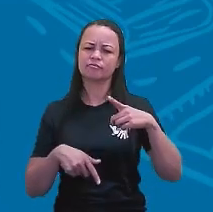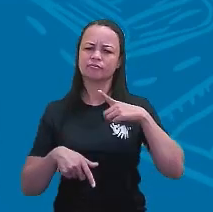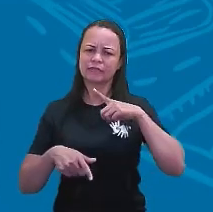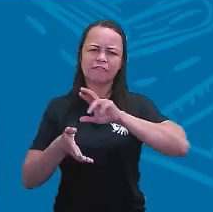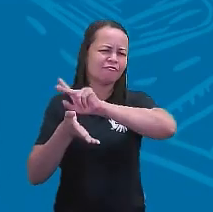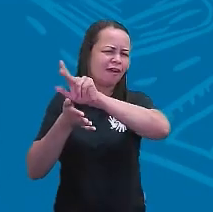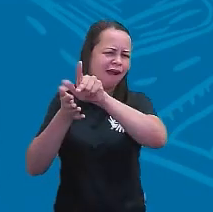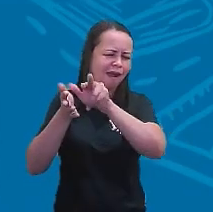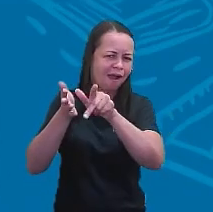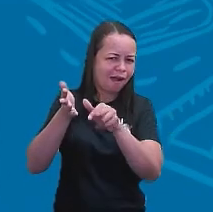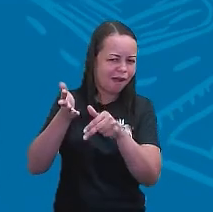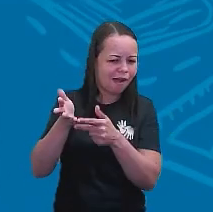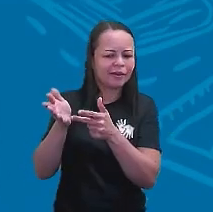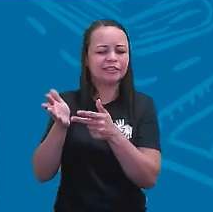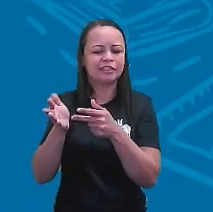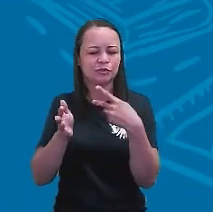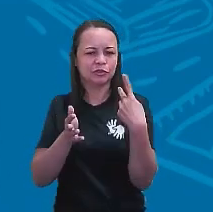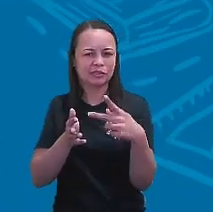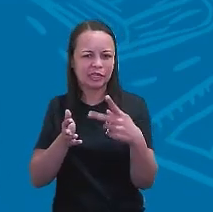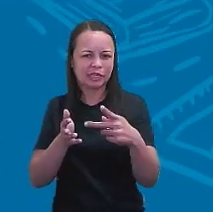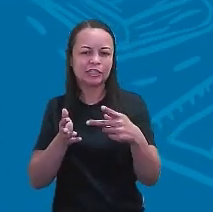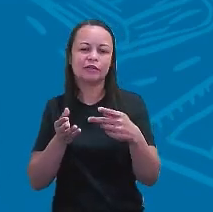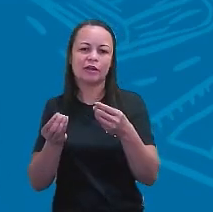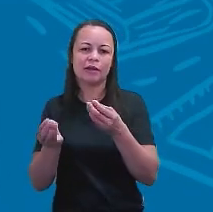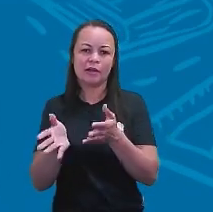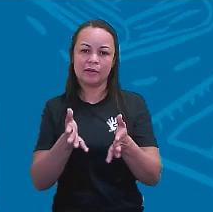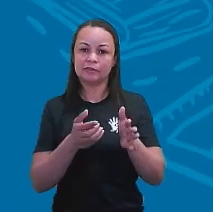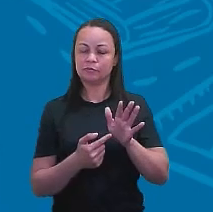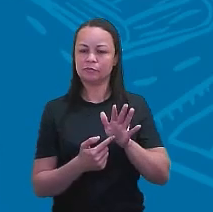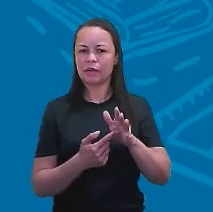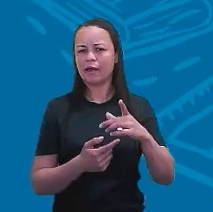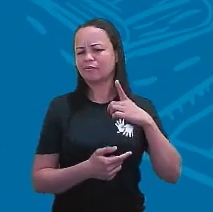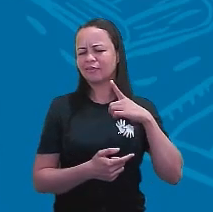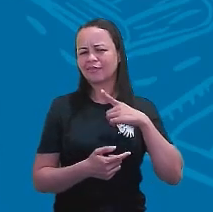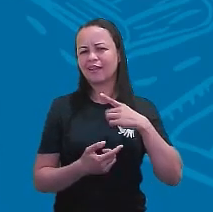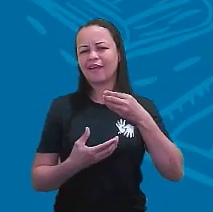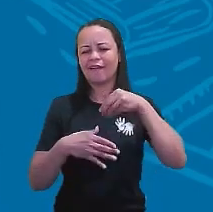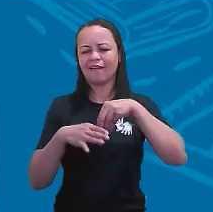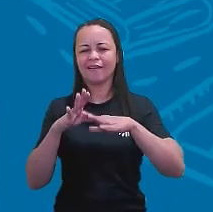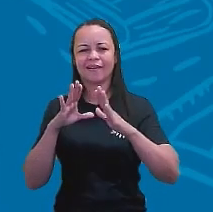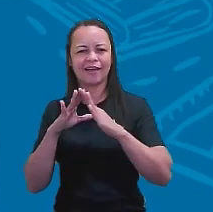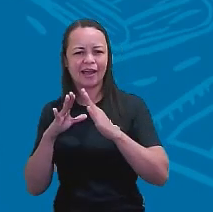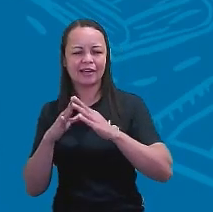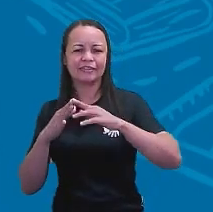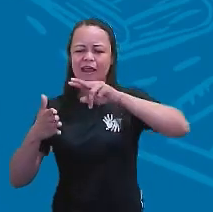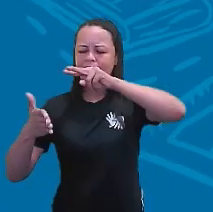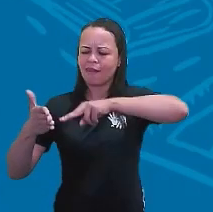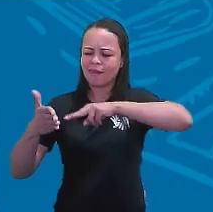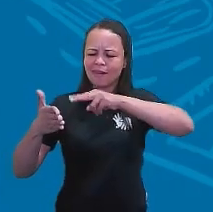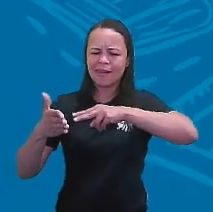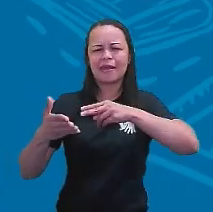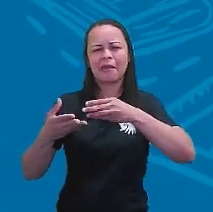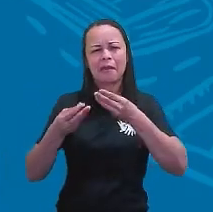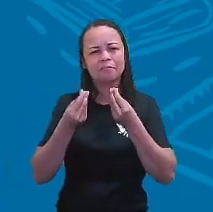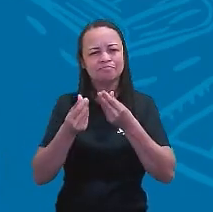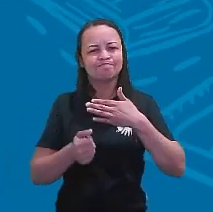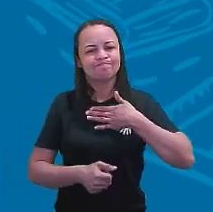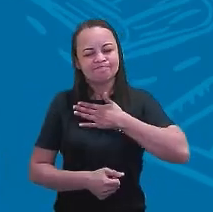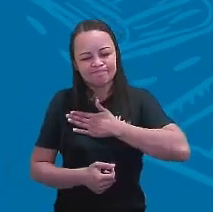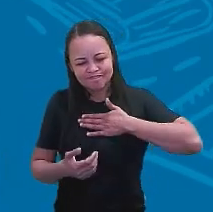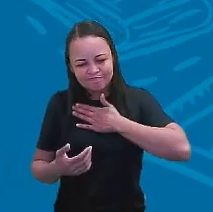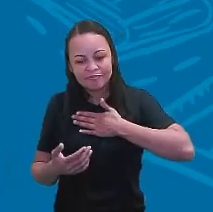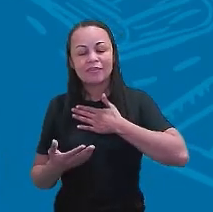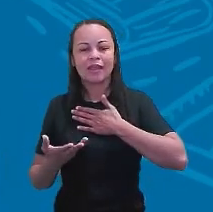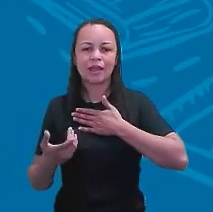gente mais tem para ter em casa, para fazer uma leitura gostosa e para se